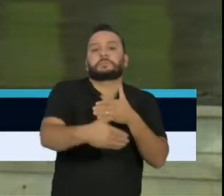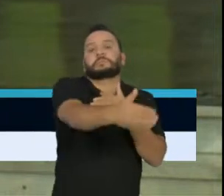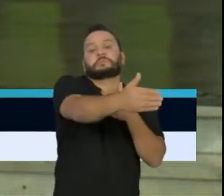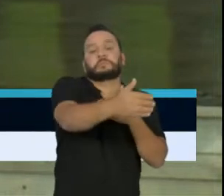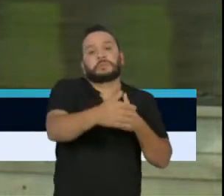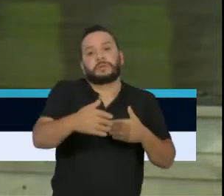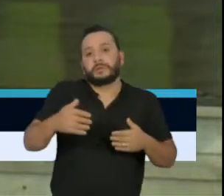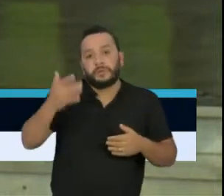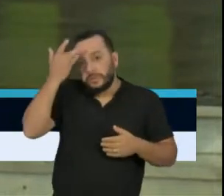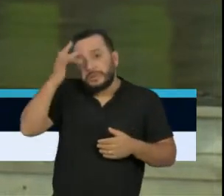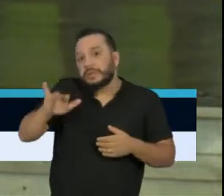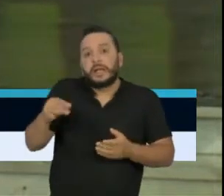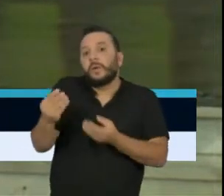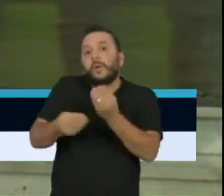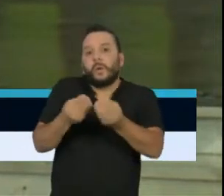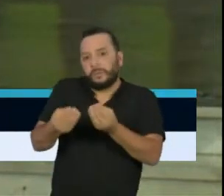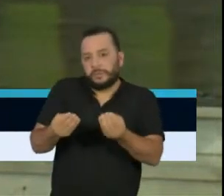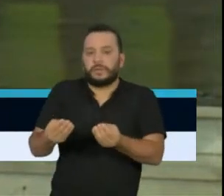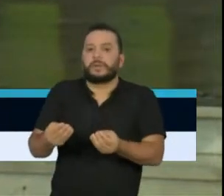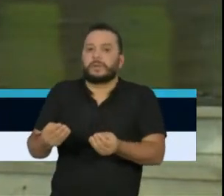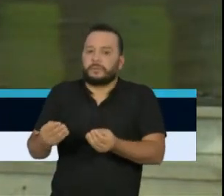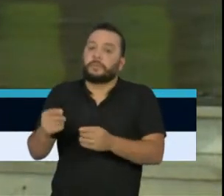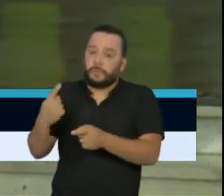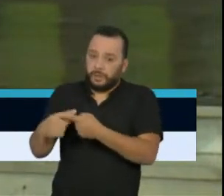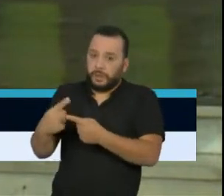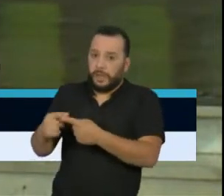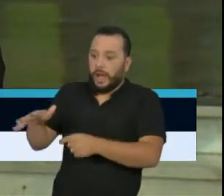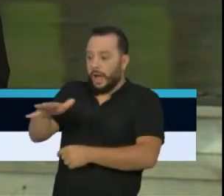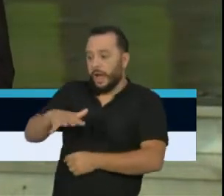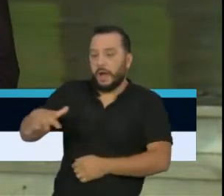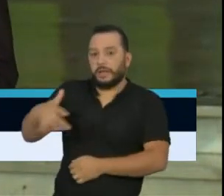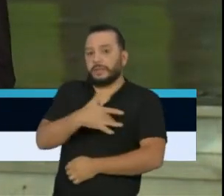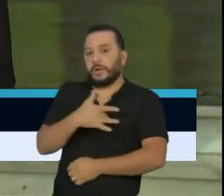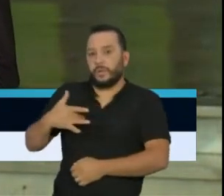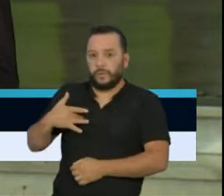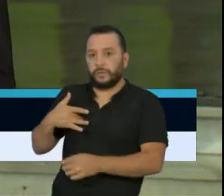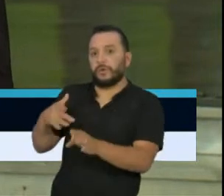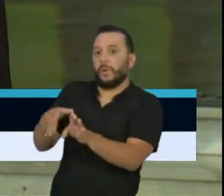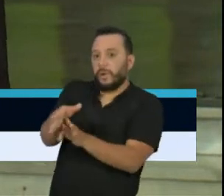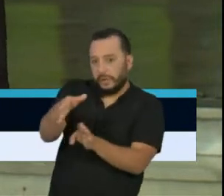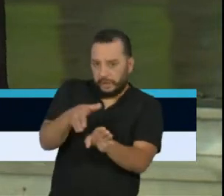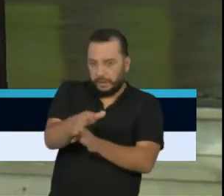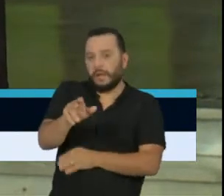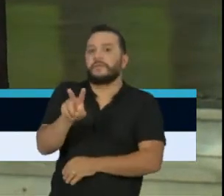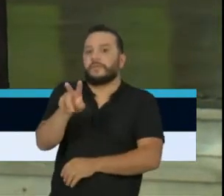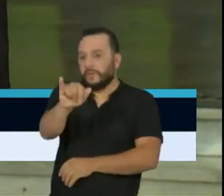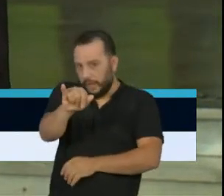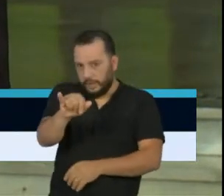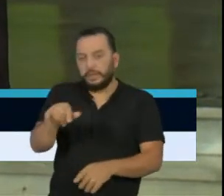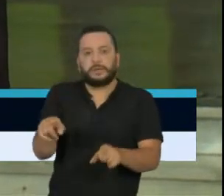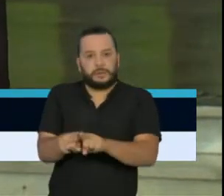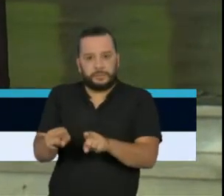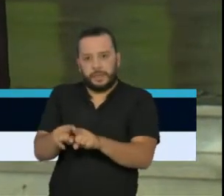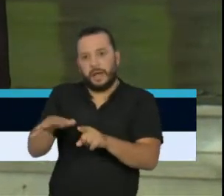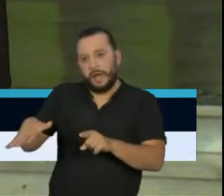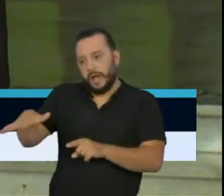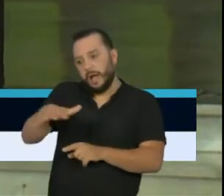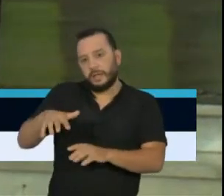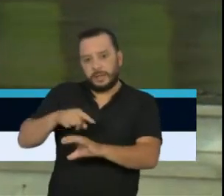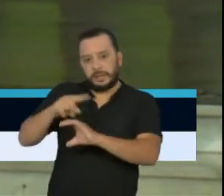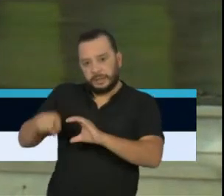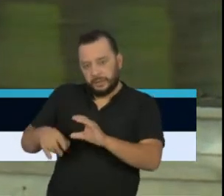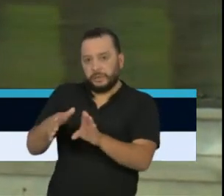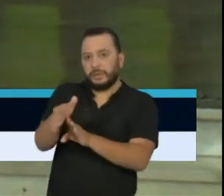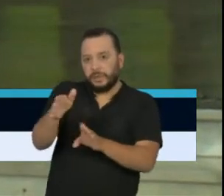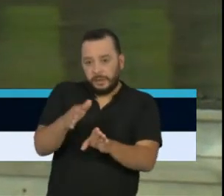da saúde, né? Aqui a área da saúde foi bem clara hoje, também insistindo que as pessoas continuem dentro de casa,